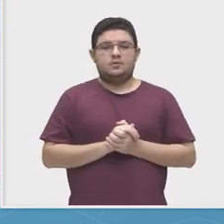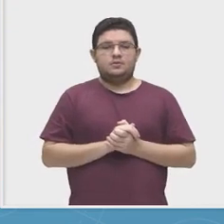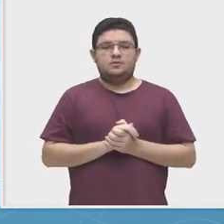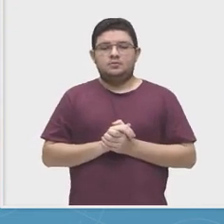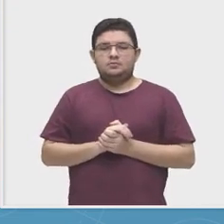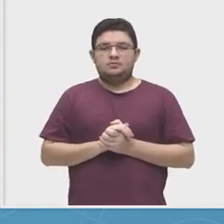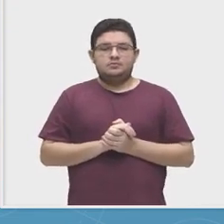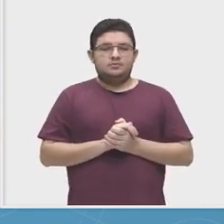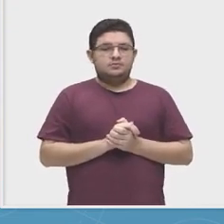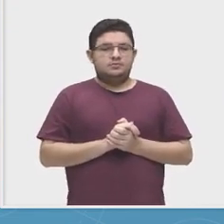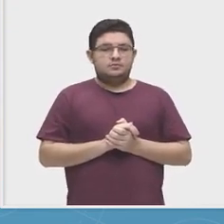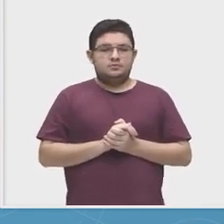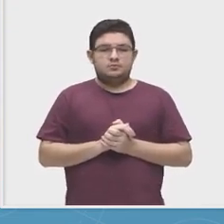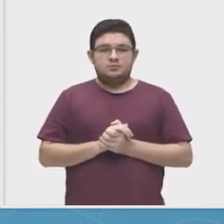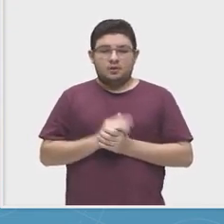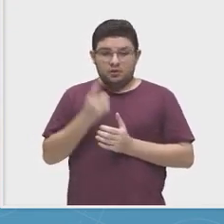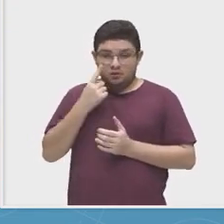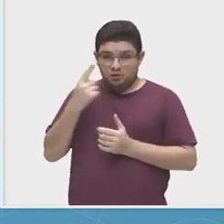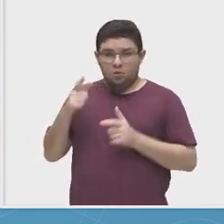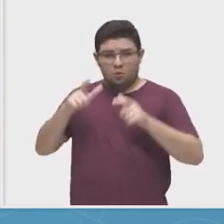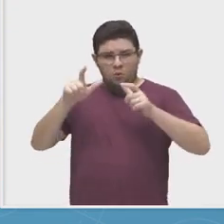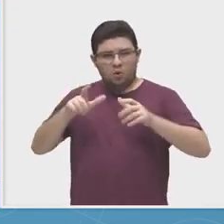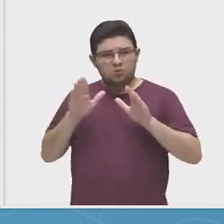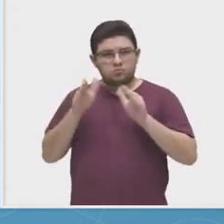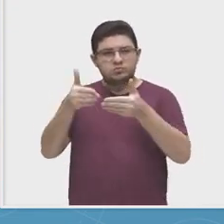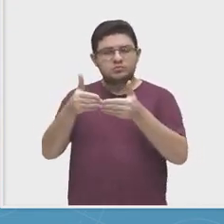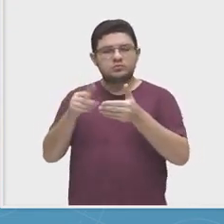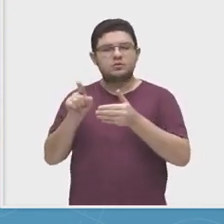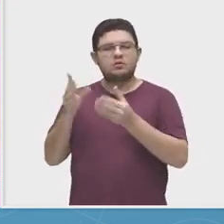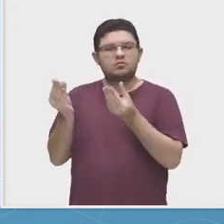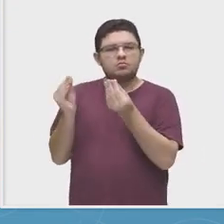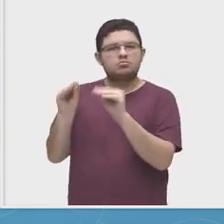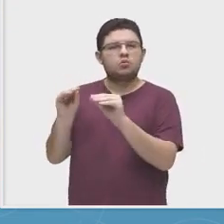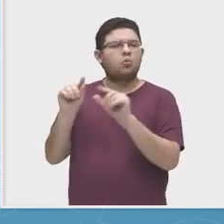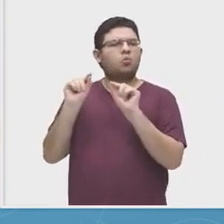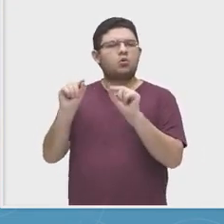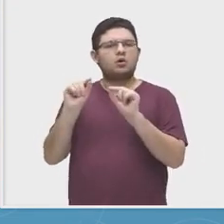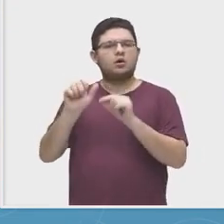the bus stop. Repare que é um local exato, então ali eu deveria preencher com o